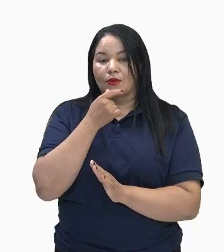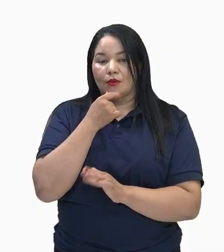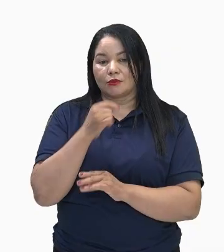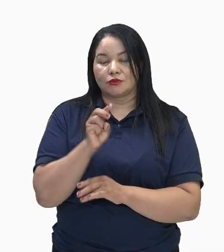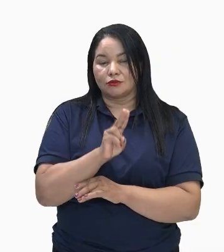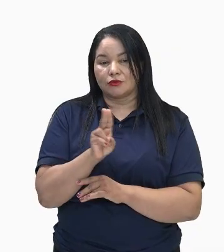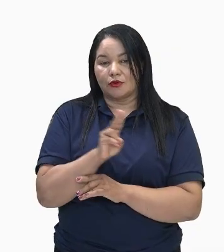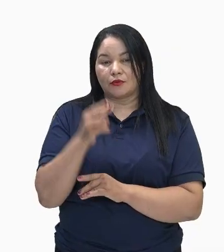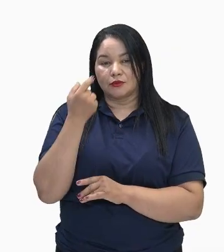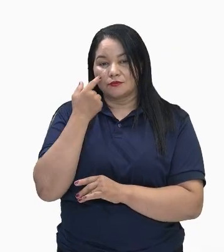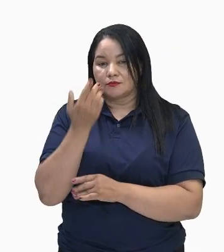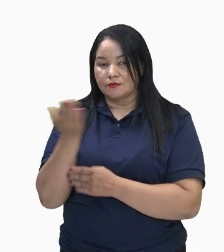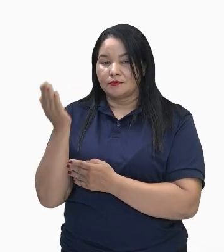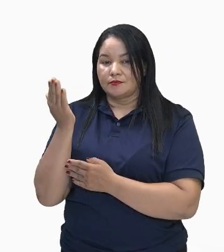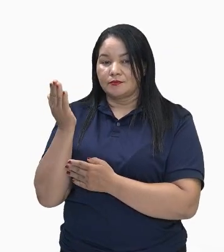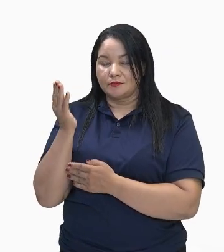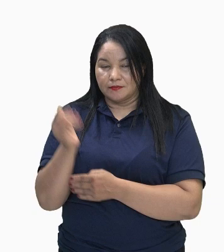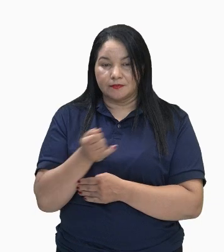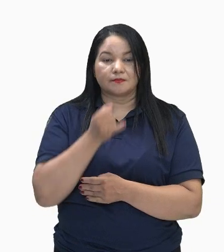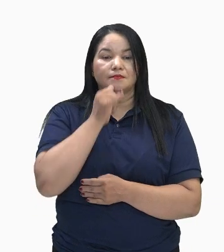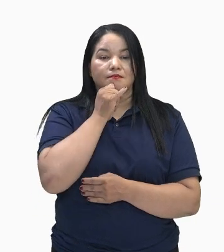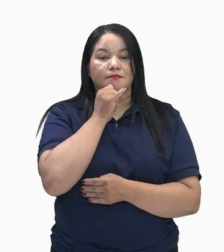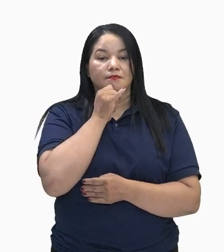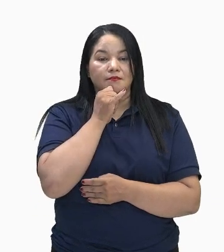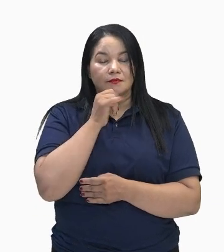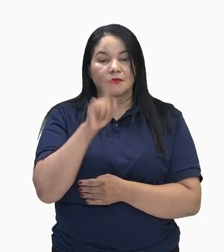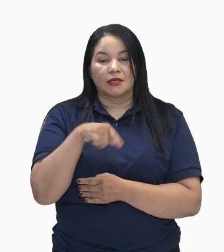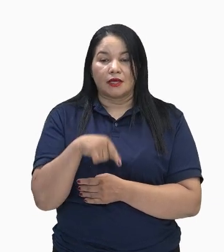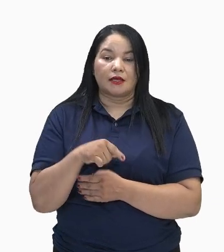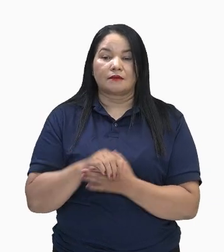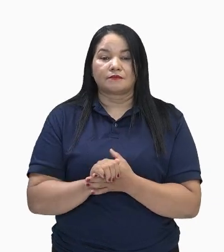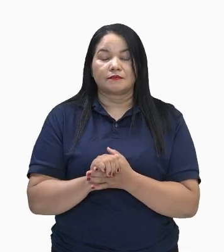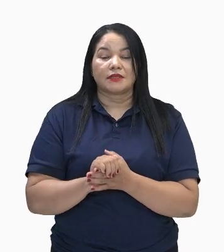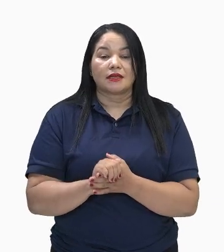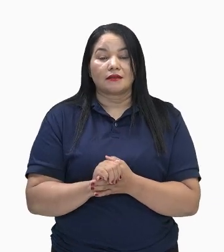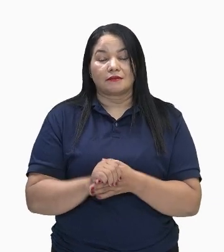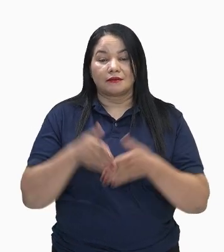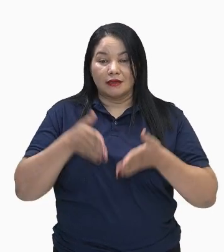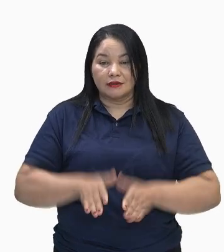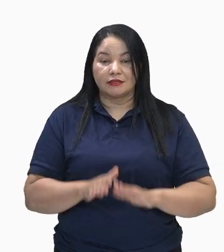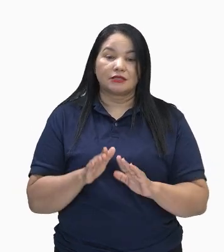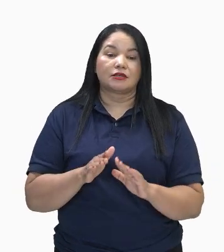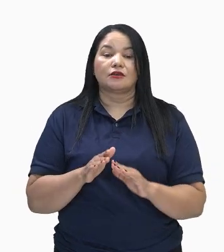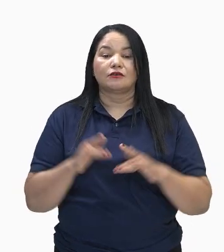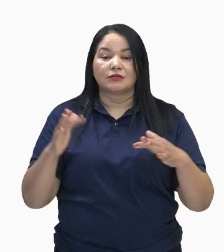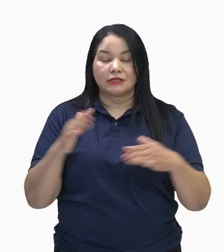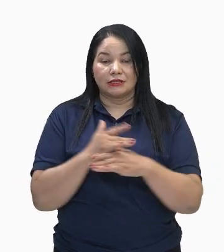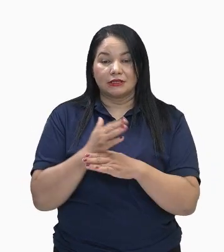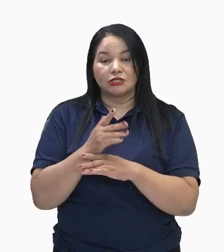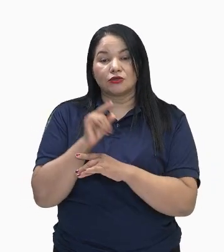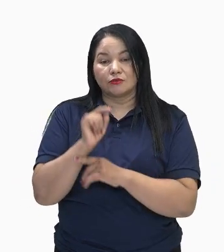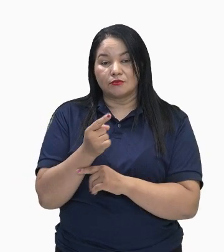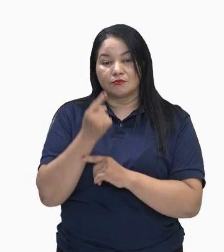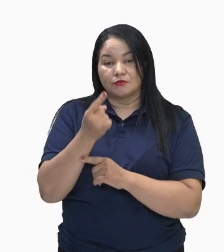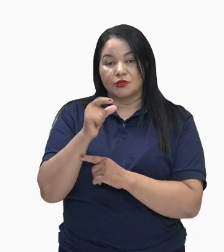Bauman. Este é um autor polonês que nasceu na cidade de Poznań em